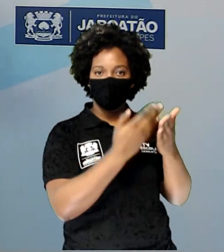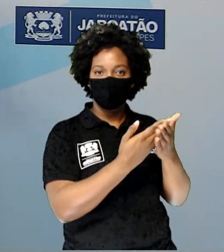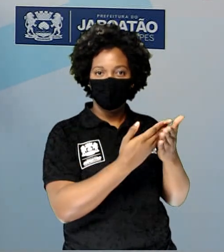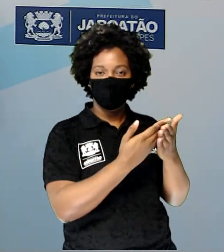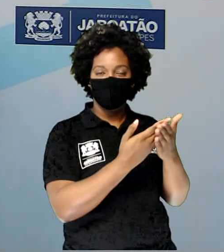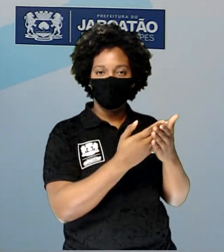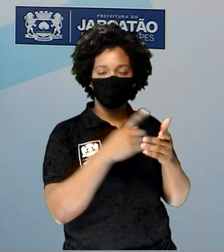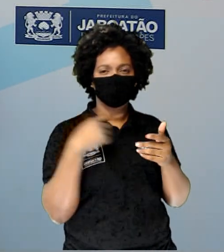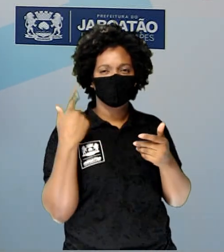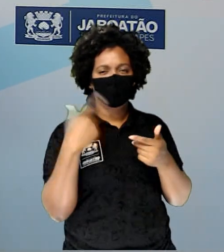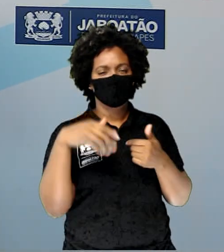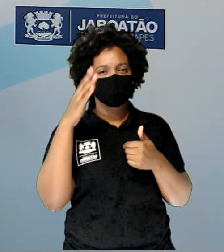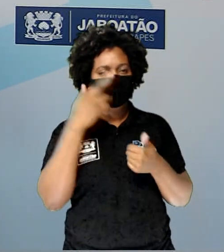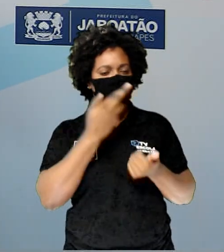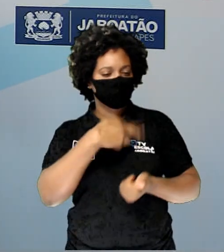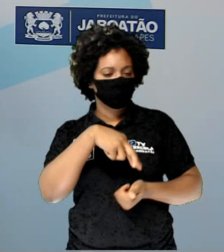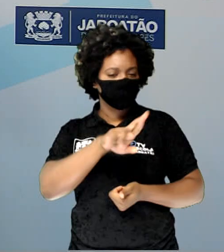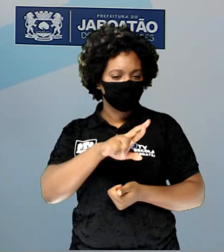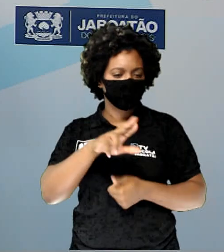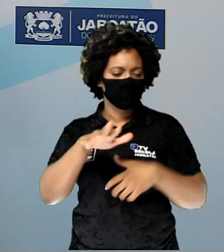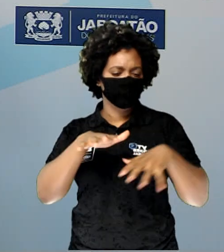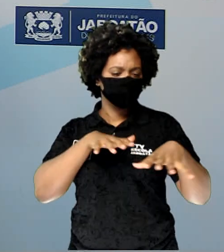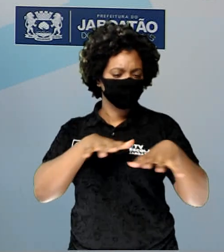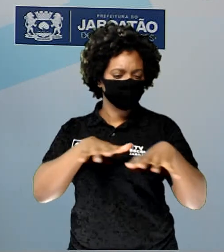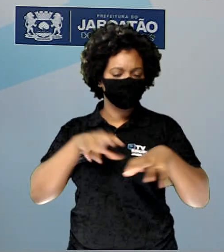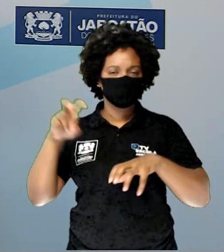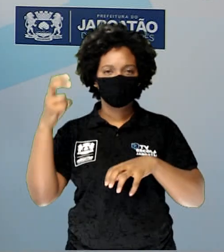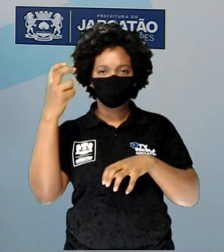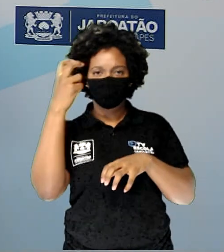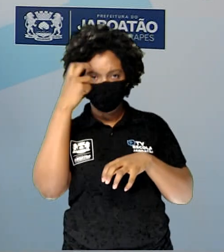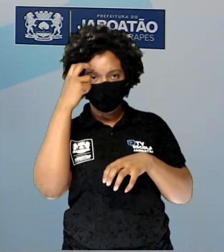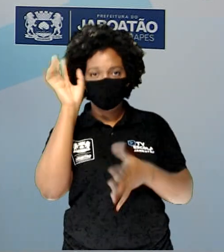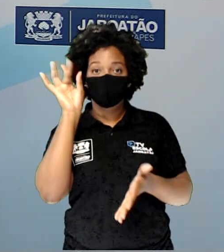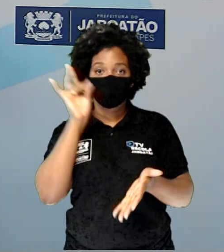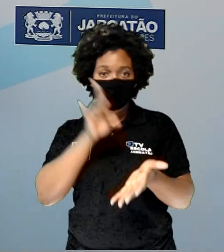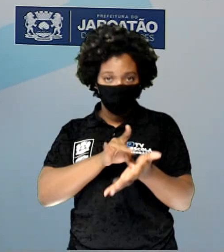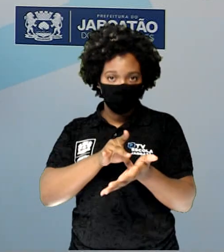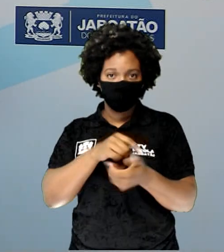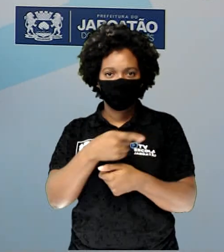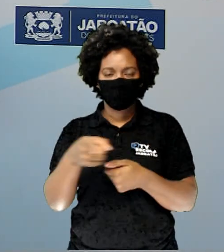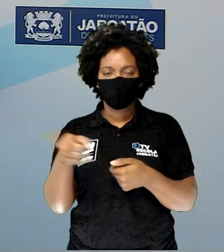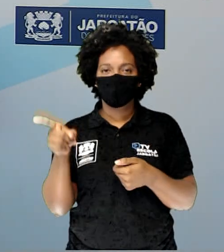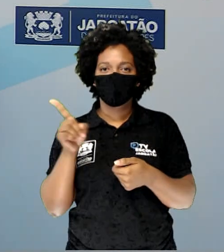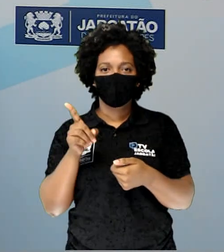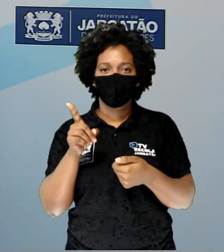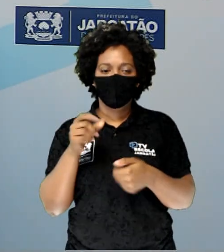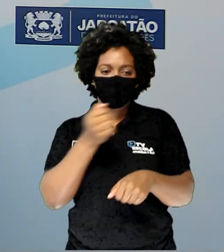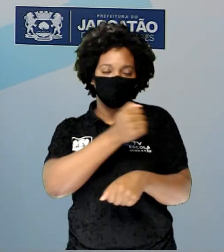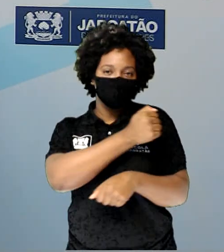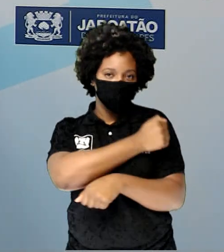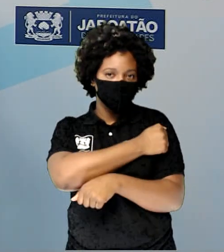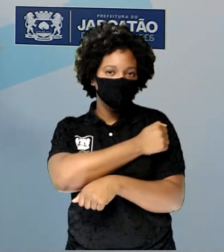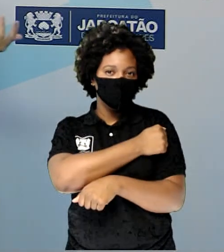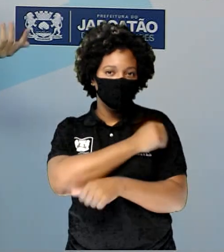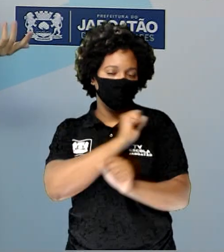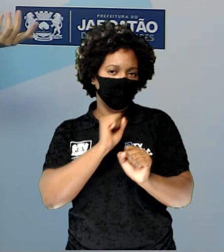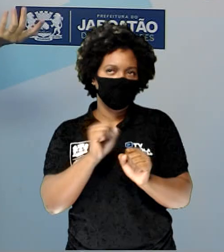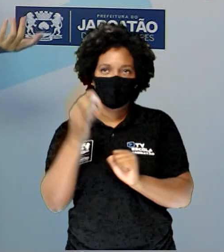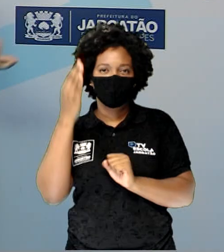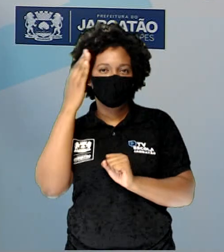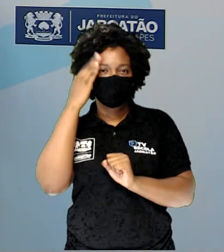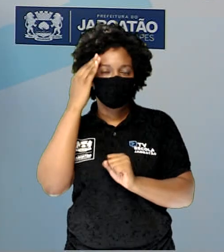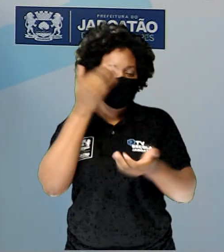que as religiões são manifestações culturais legítimas, você, estudante, pode aprender